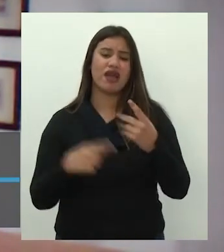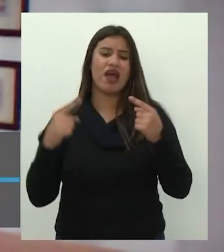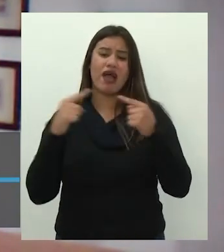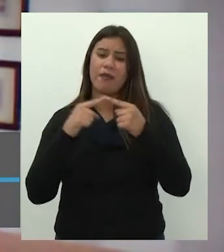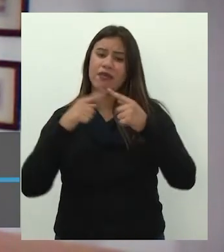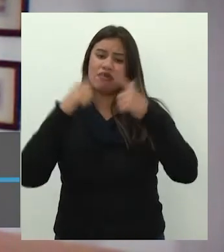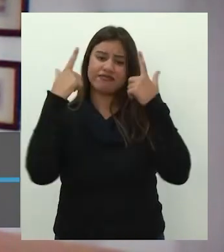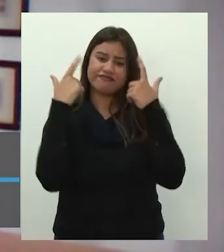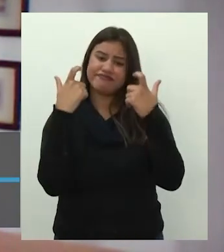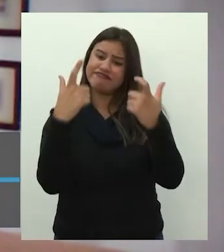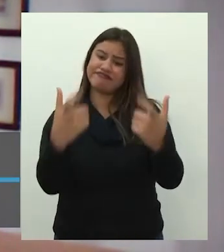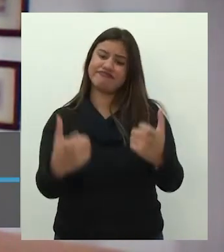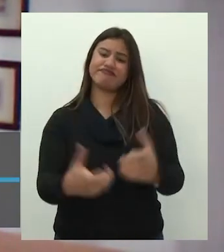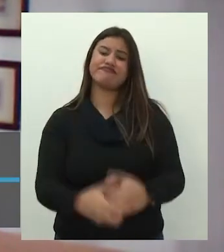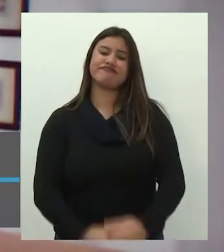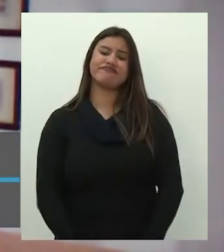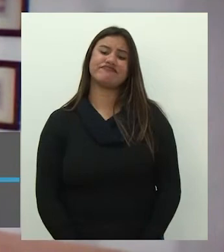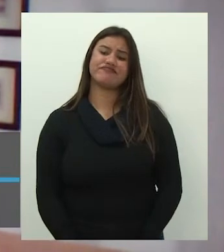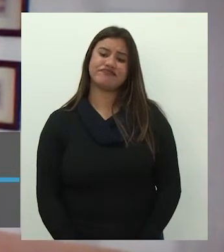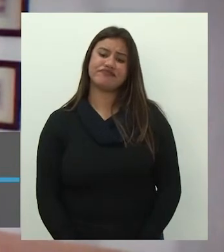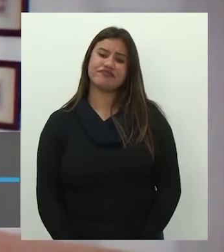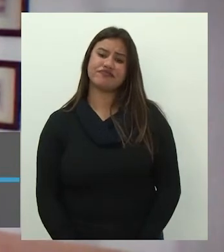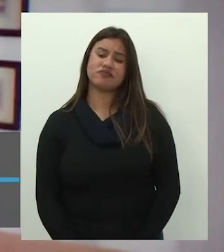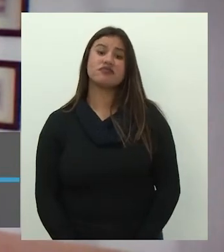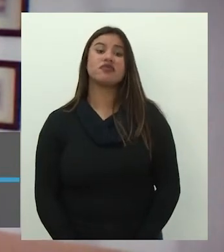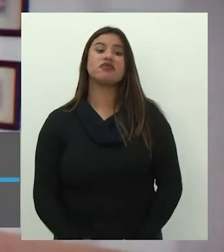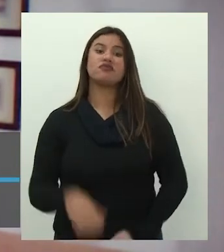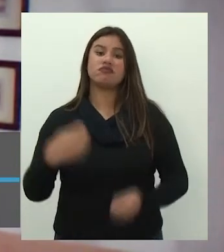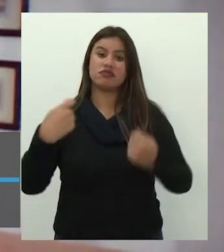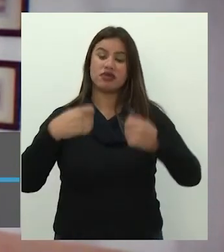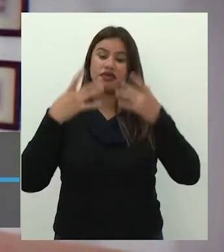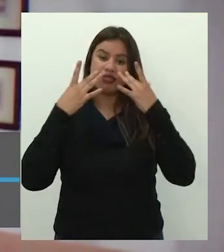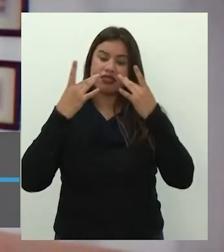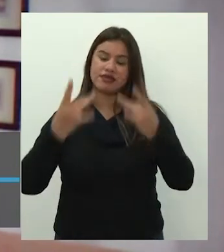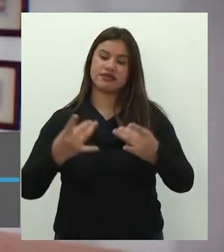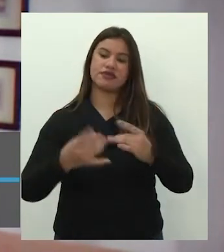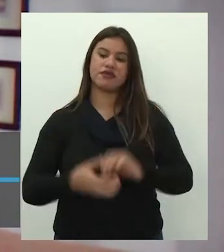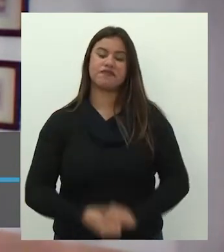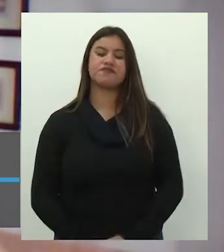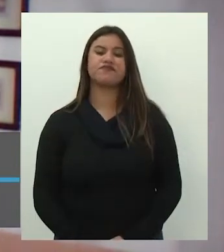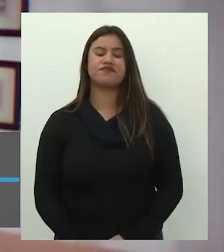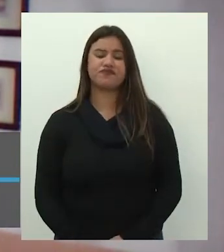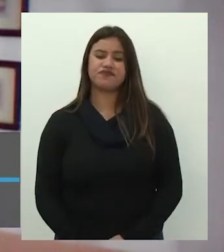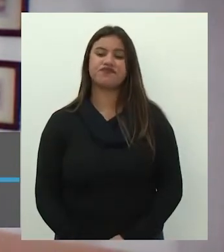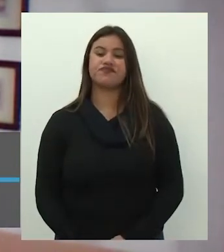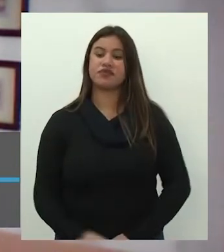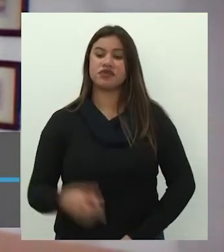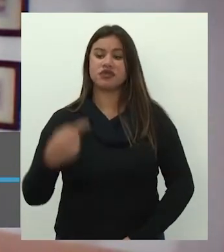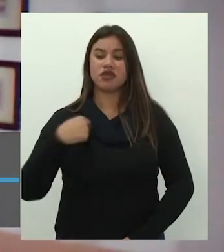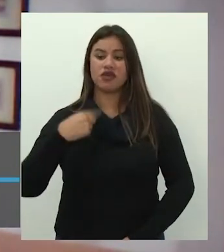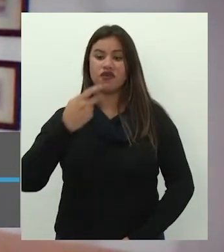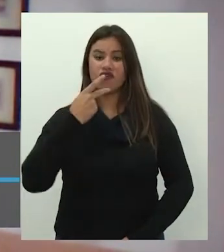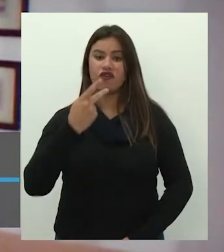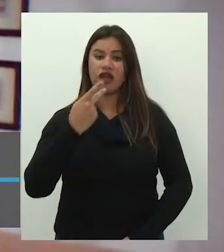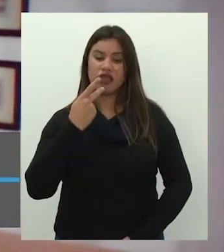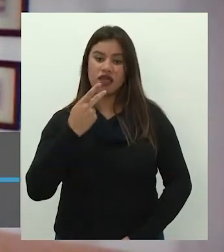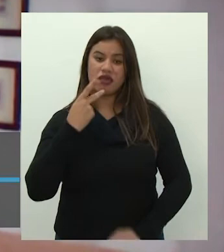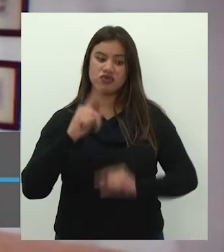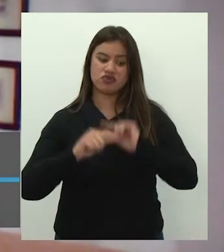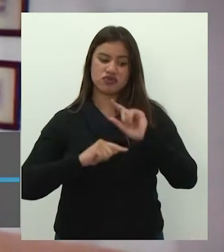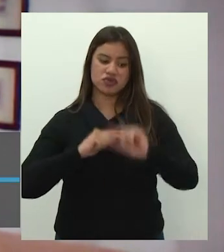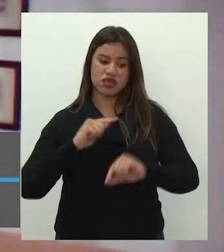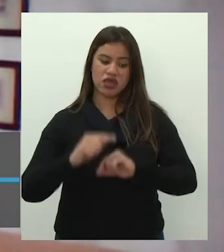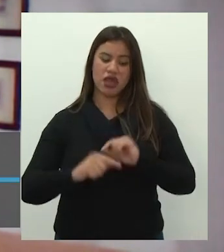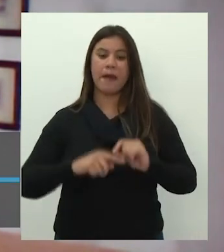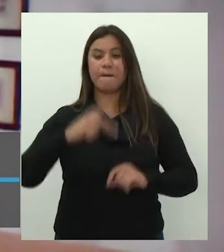violência, nós temos que prestar atenção. E eu falei há pouco que deixar, né,